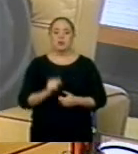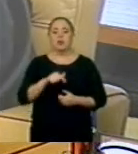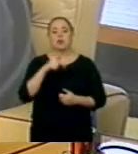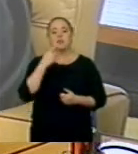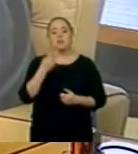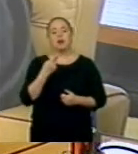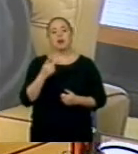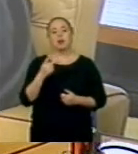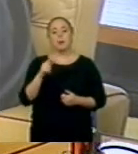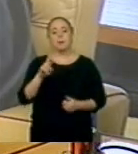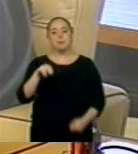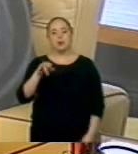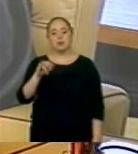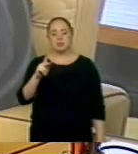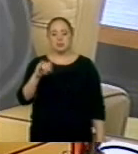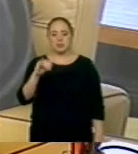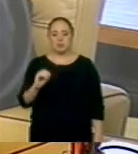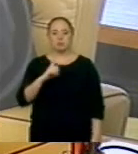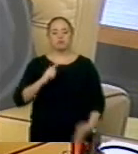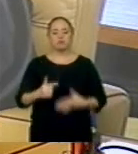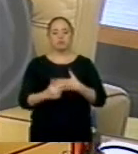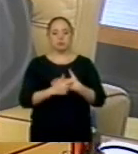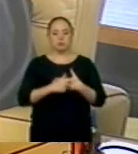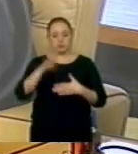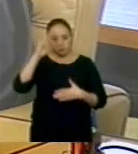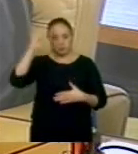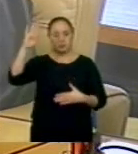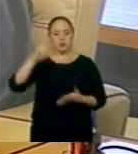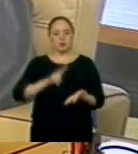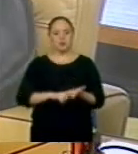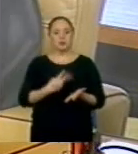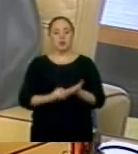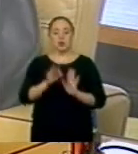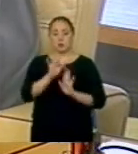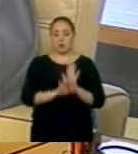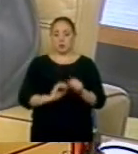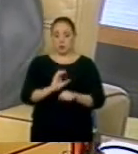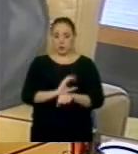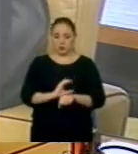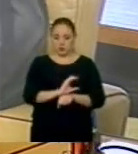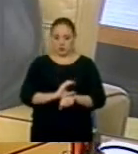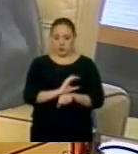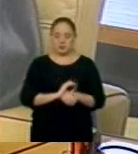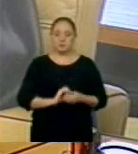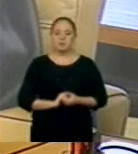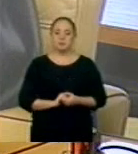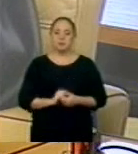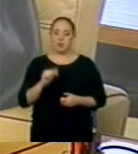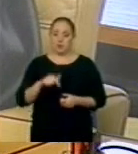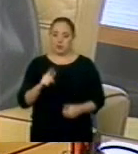republicano, se confere uma função primordial de interpretação do texto constitucional. Esse